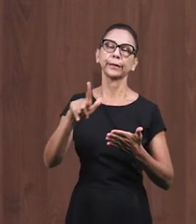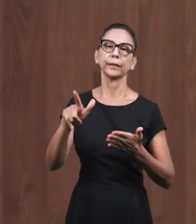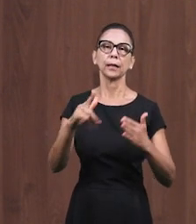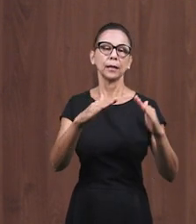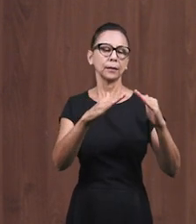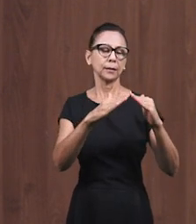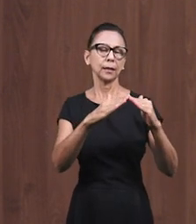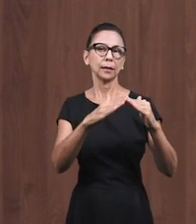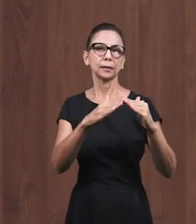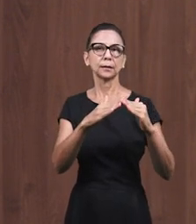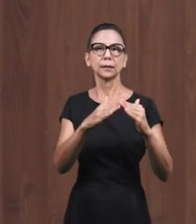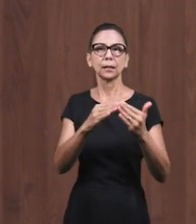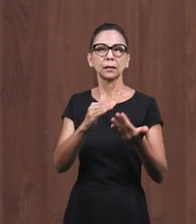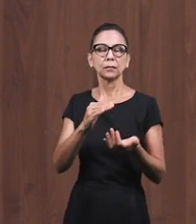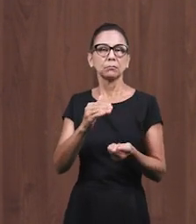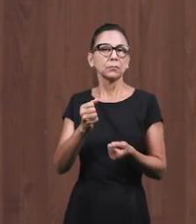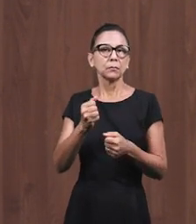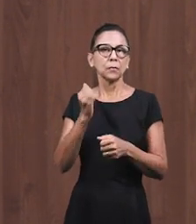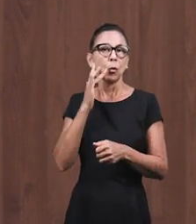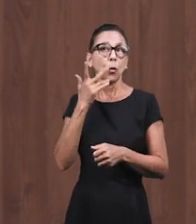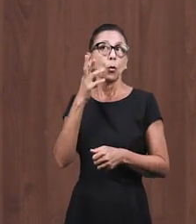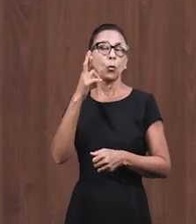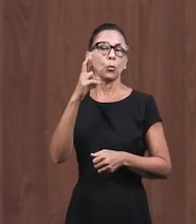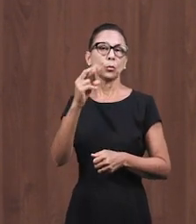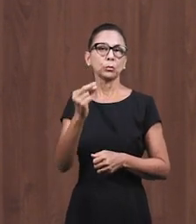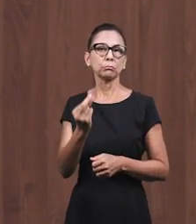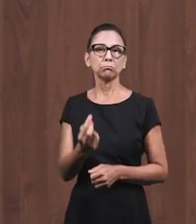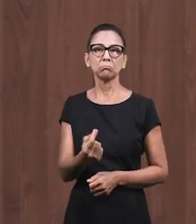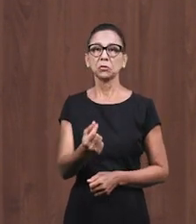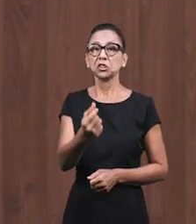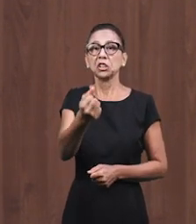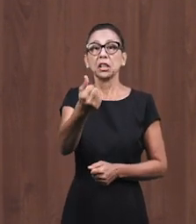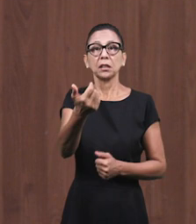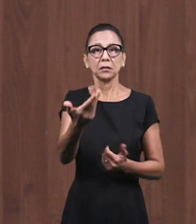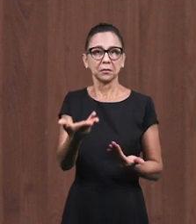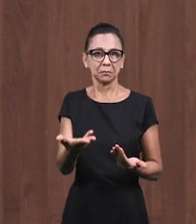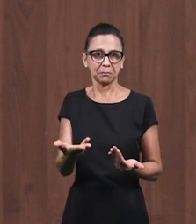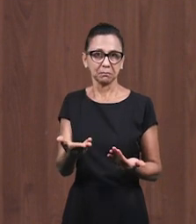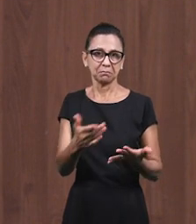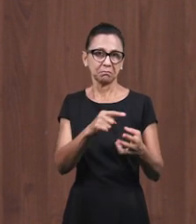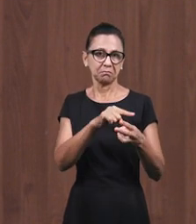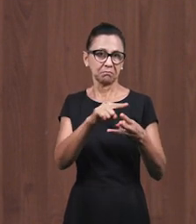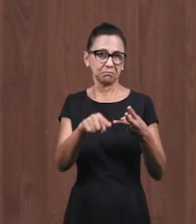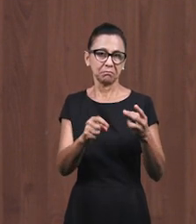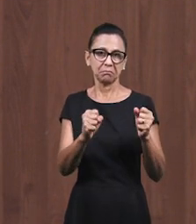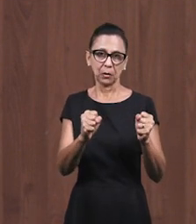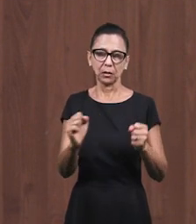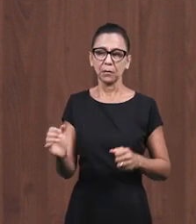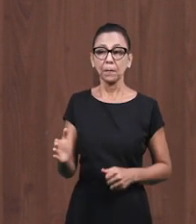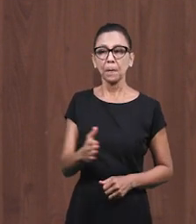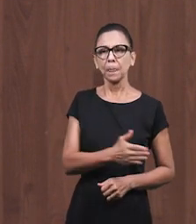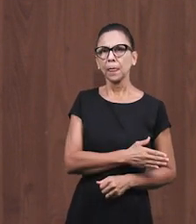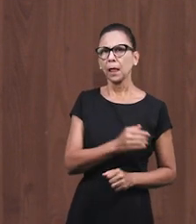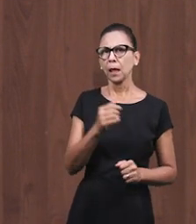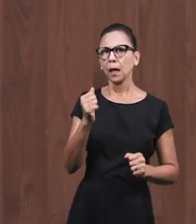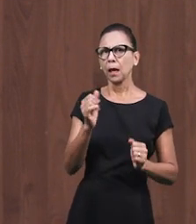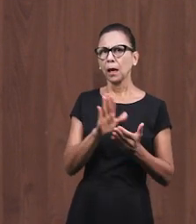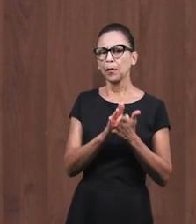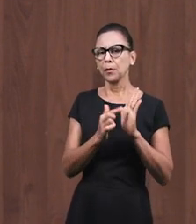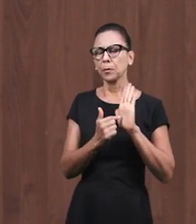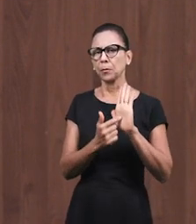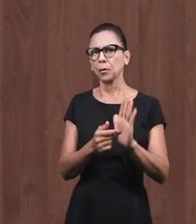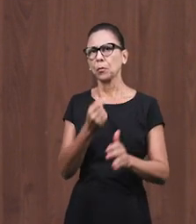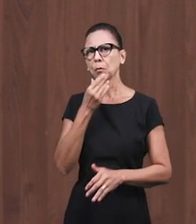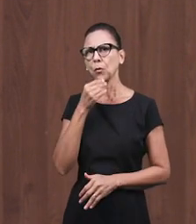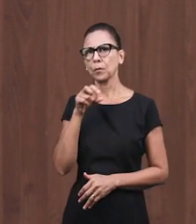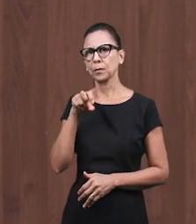a palavra nos fala de um homem que recebeu uma vinha de herança de seus pais. E esse se chamava